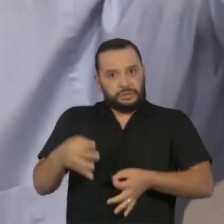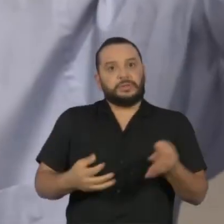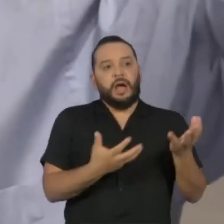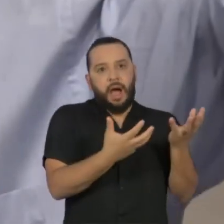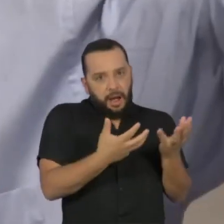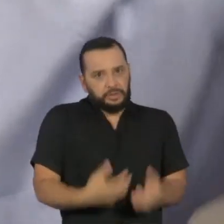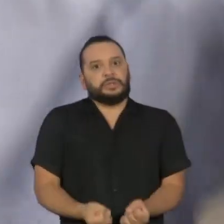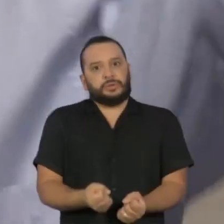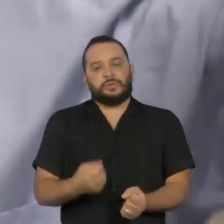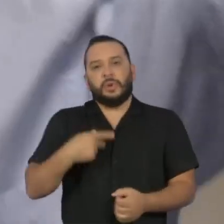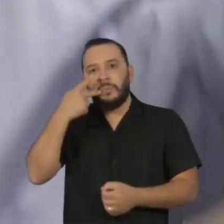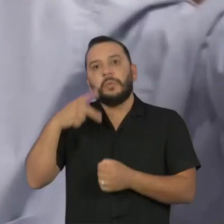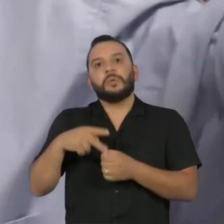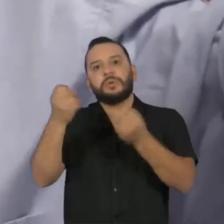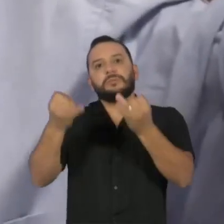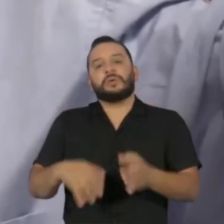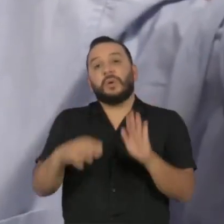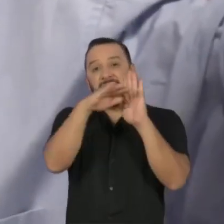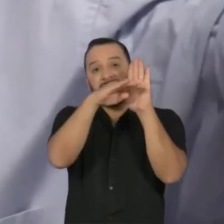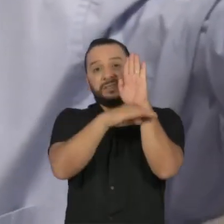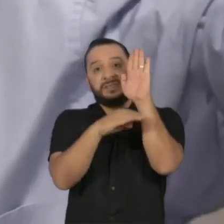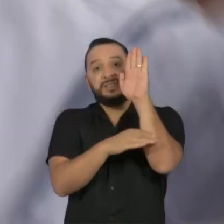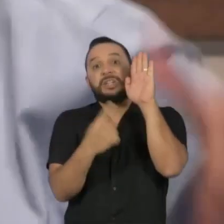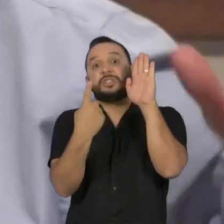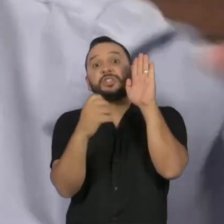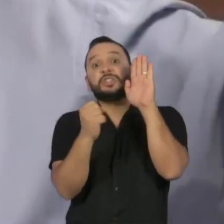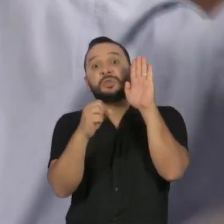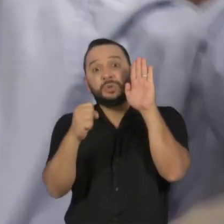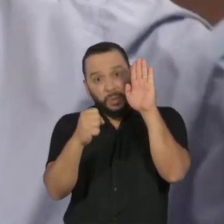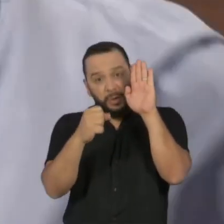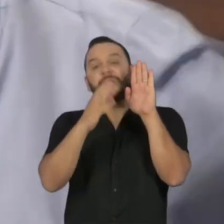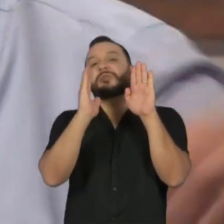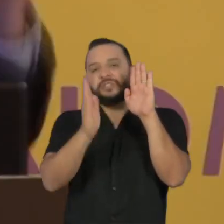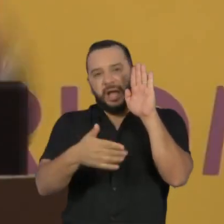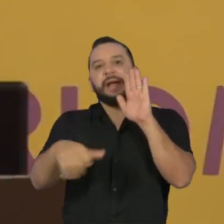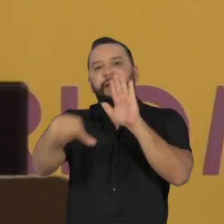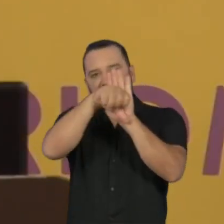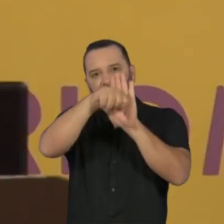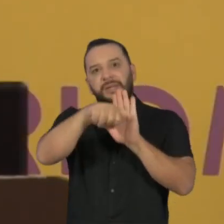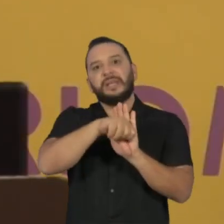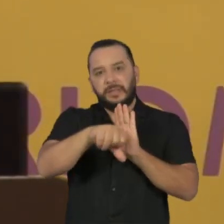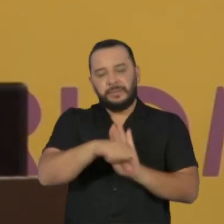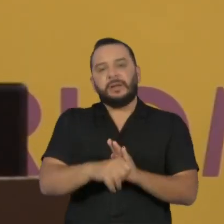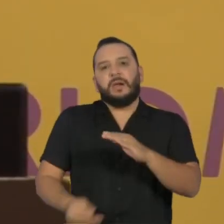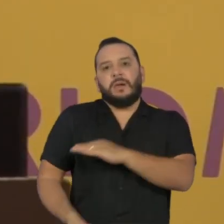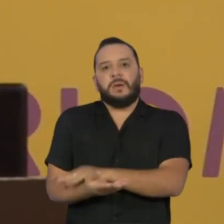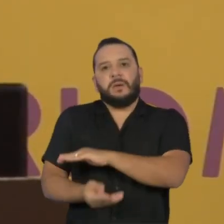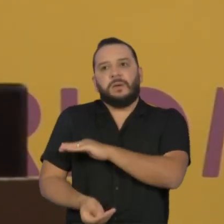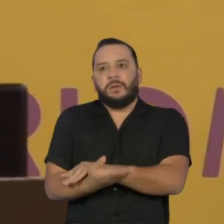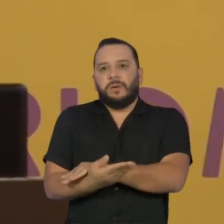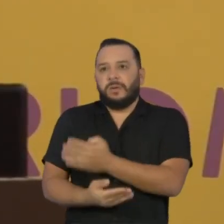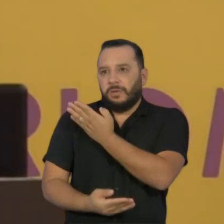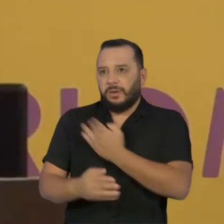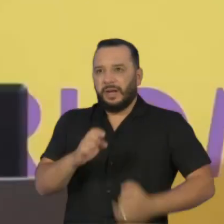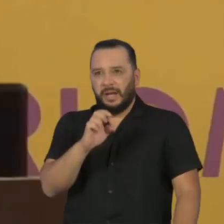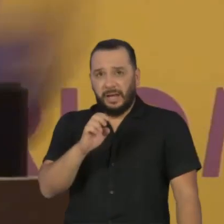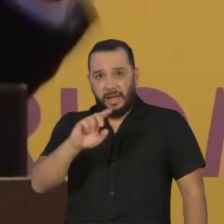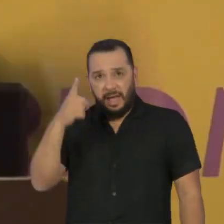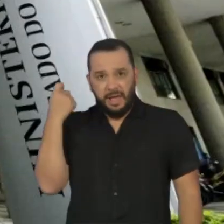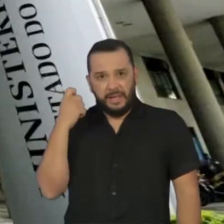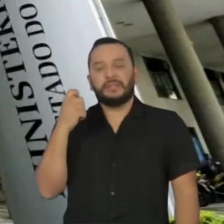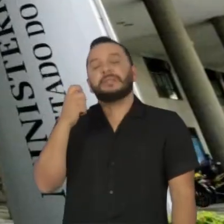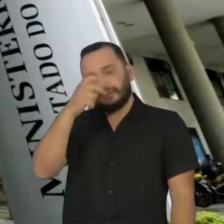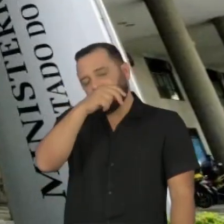os promotores estão 18 casos que segundo eles configuram crimes de corrupção praticados pelo